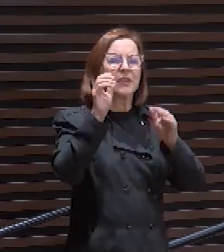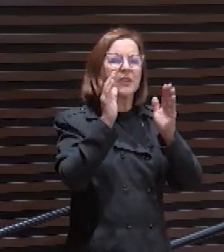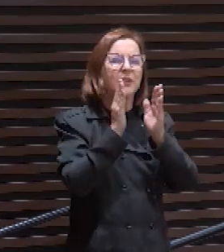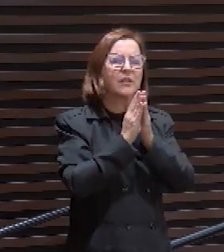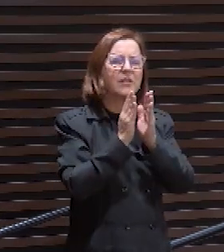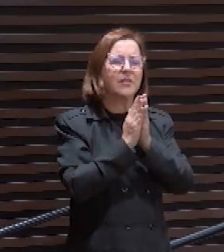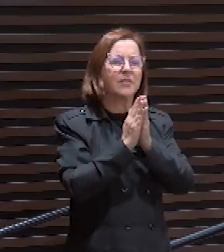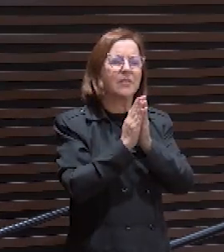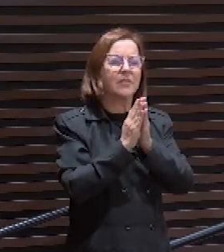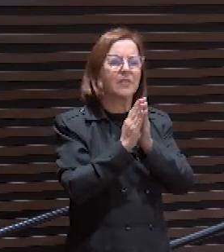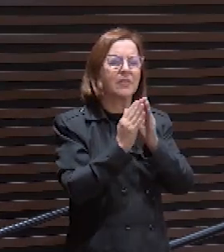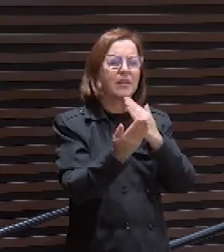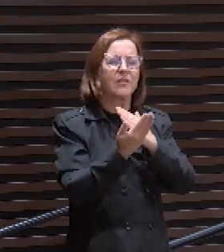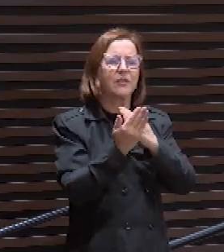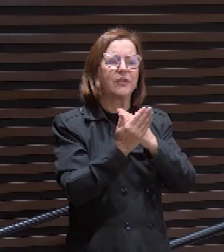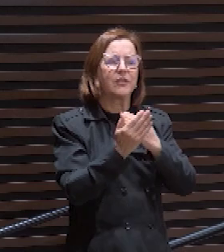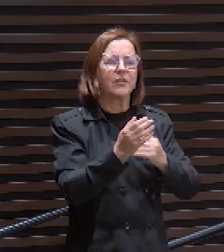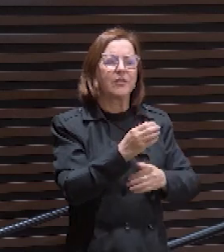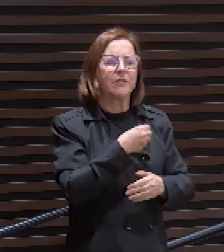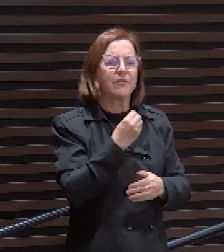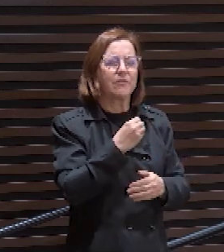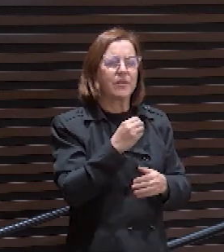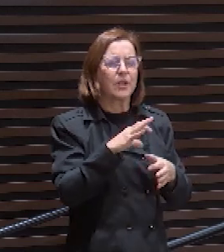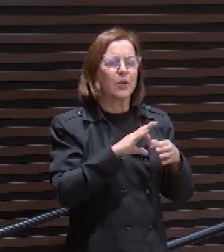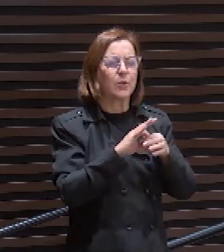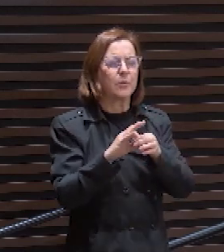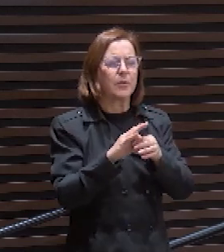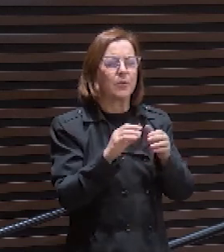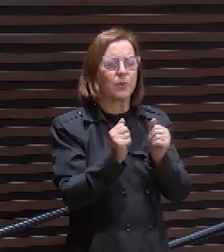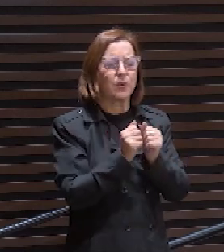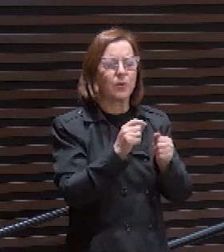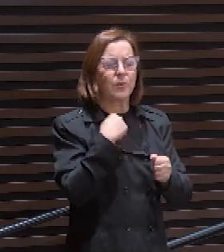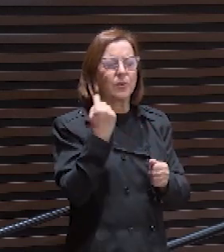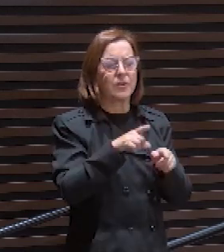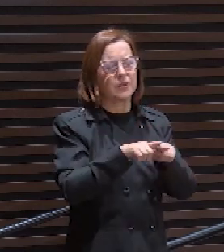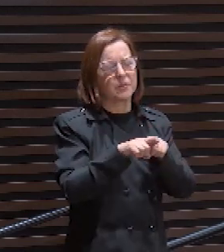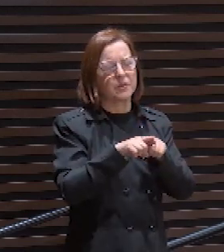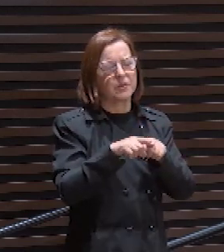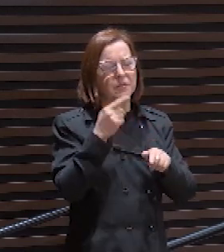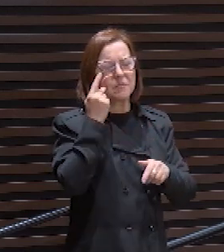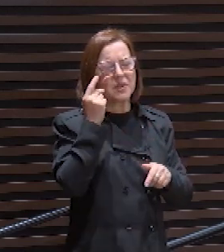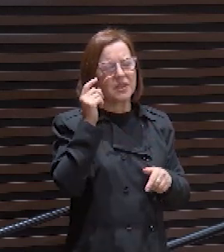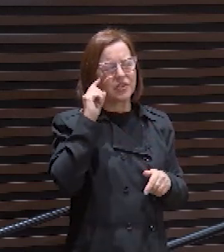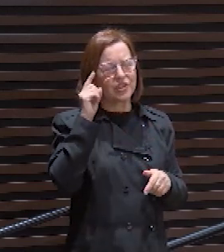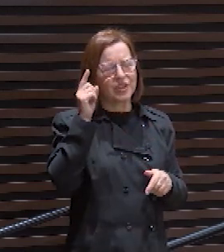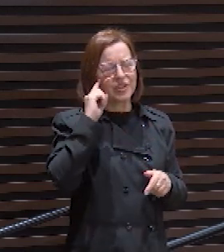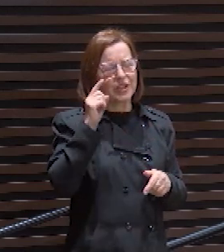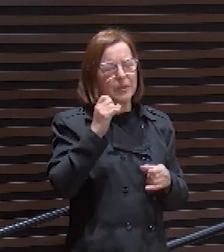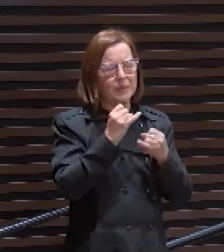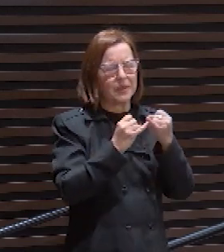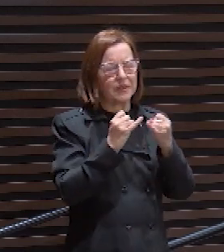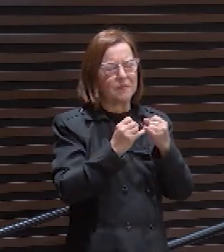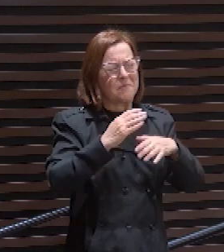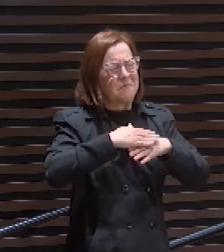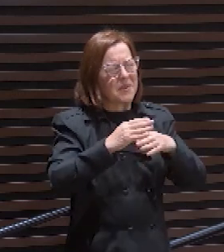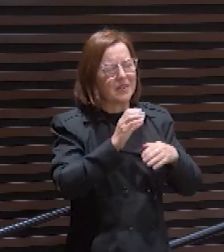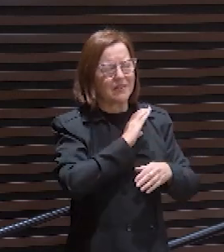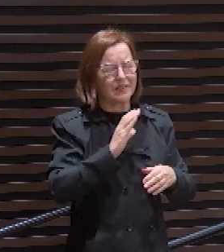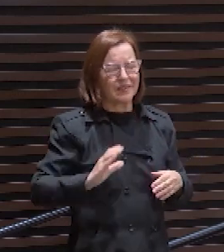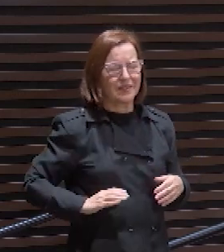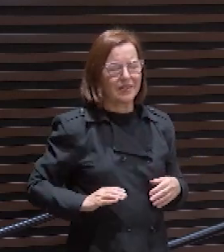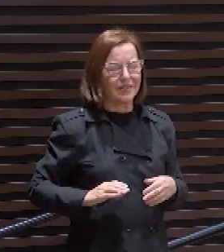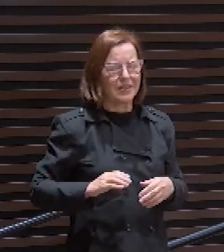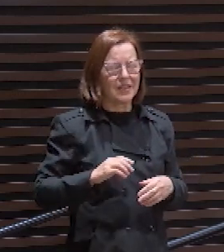vivermos em comunhão com os nossos irmãos, para que dia a dia, nos parecendo cada vez mais com Cristo, venhamos a dar um